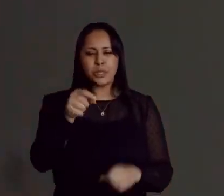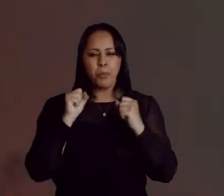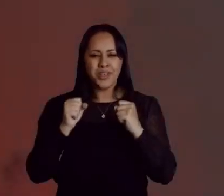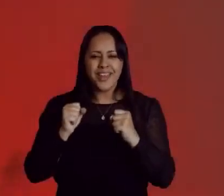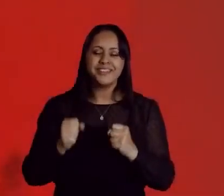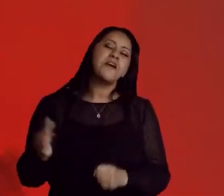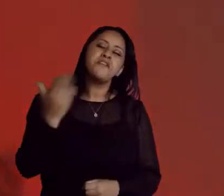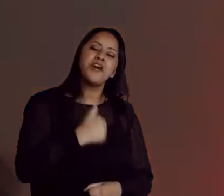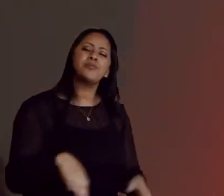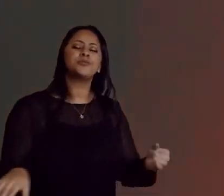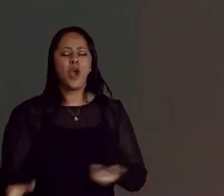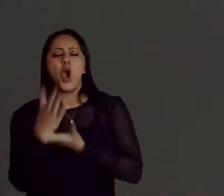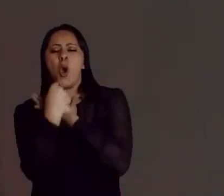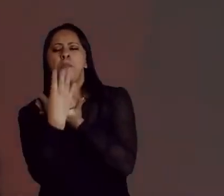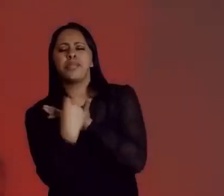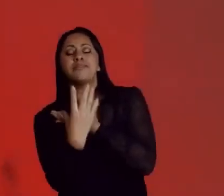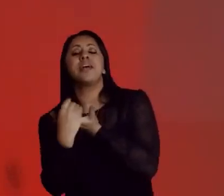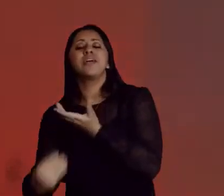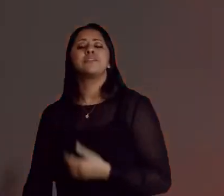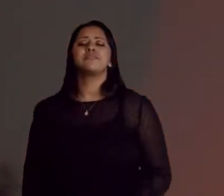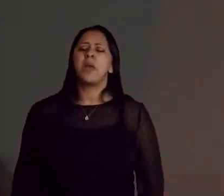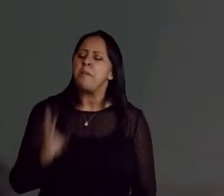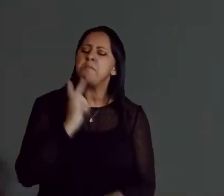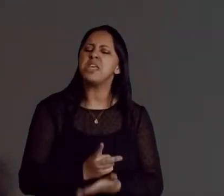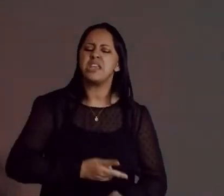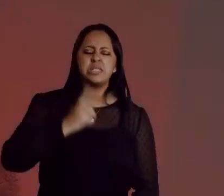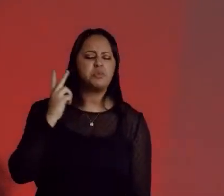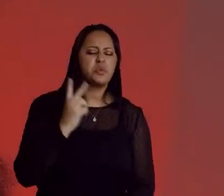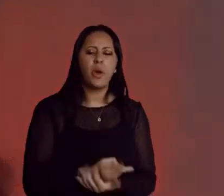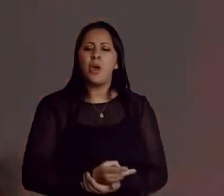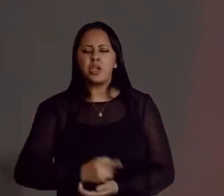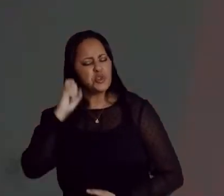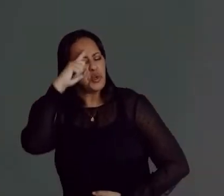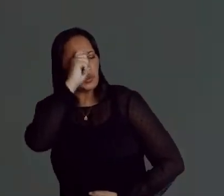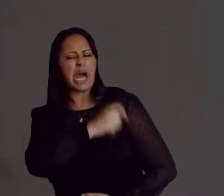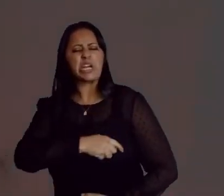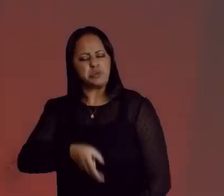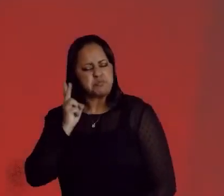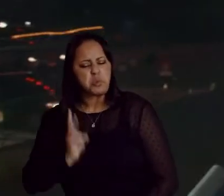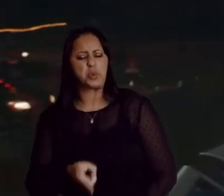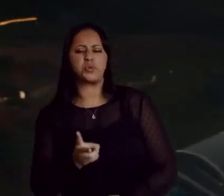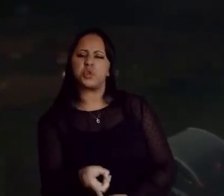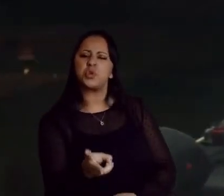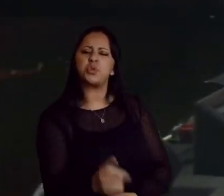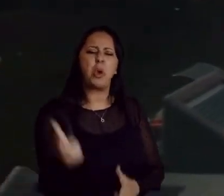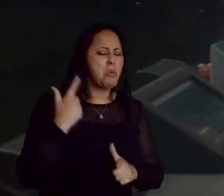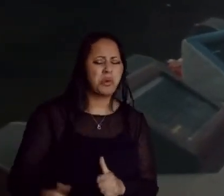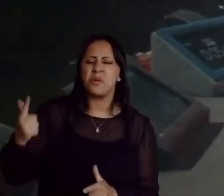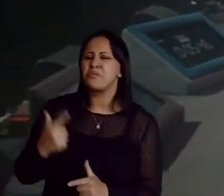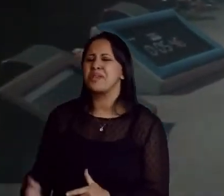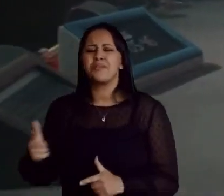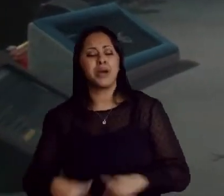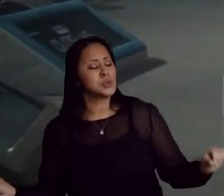Vamos cantar ainda que a figueira, vamos, diga Eliseu ainda, vamos, cante. E ainda vamos, que a figueira não